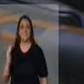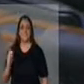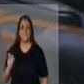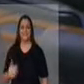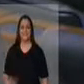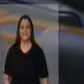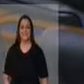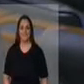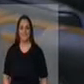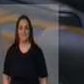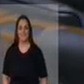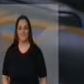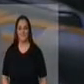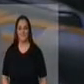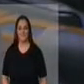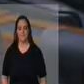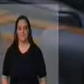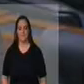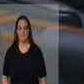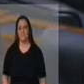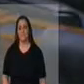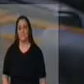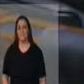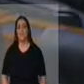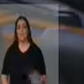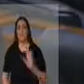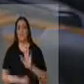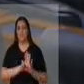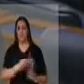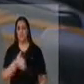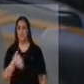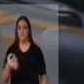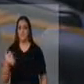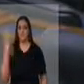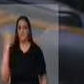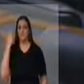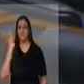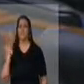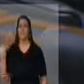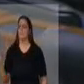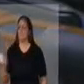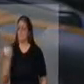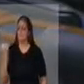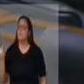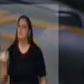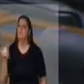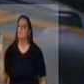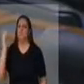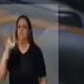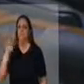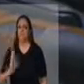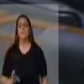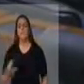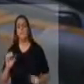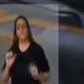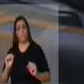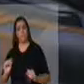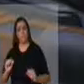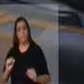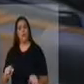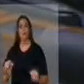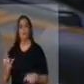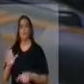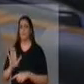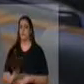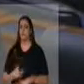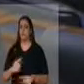dias certamente é uma extremamente importância para o nosso país. Nós sabemos o quanto isso pode representar, porque